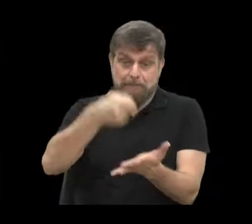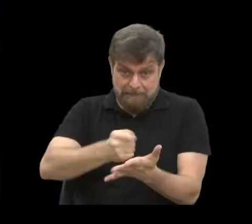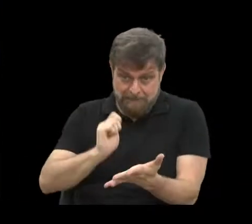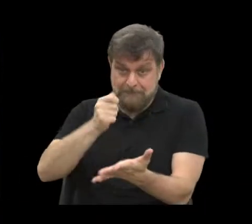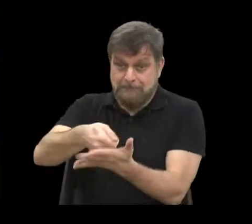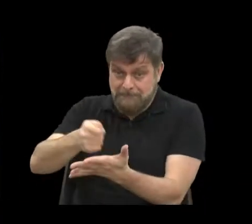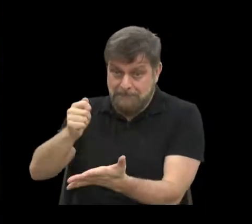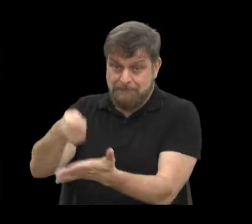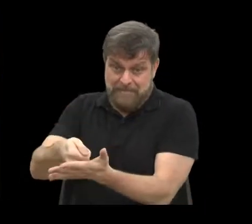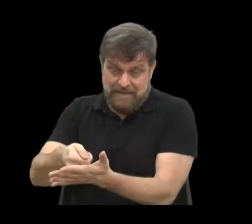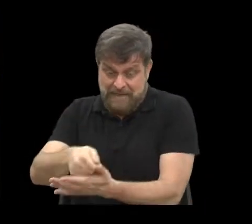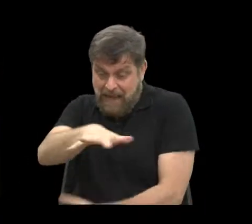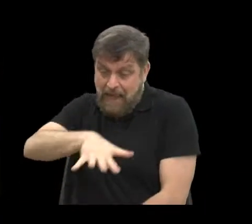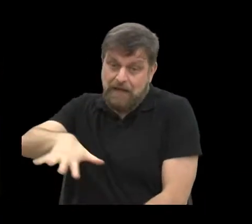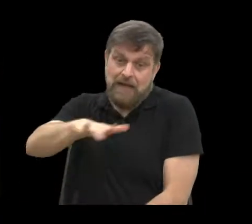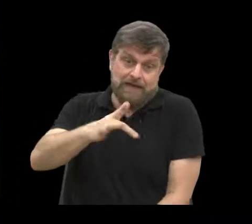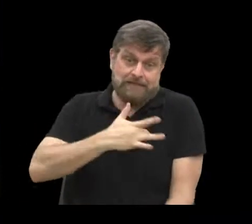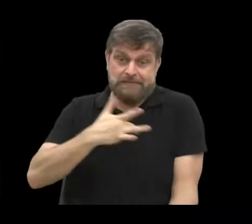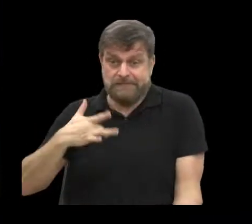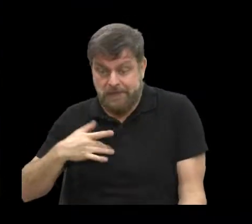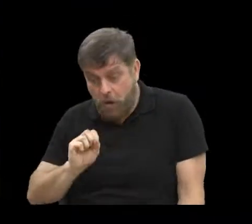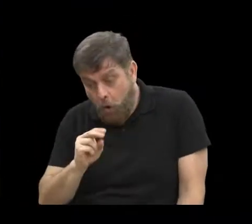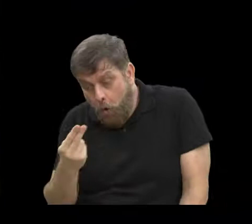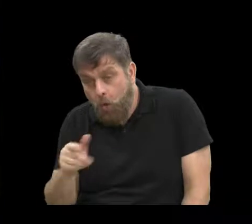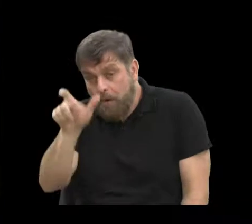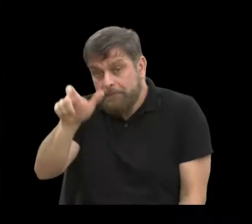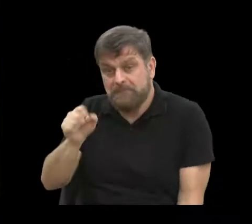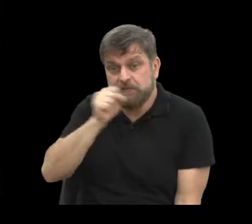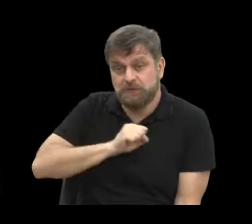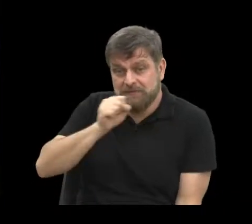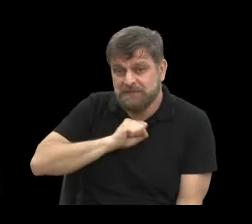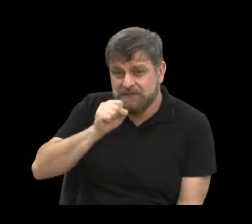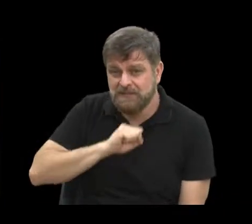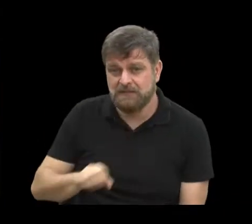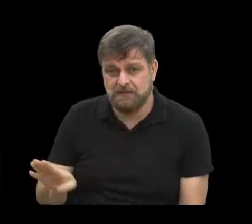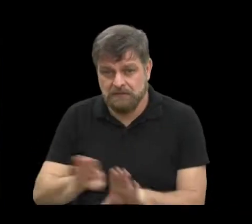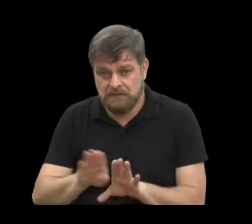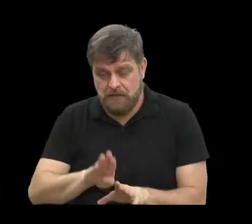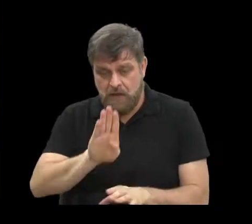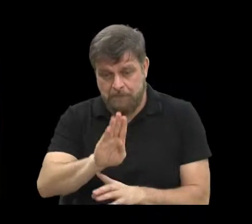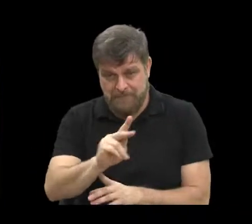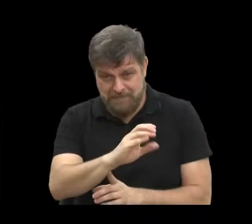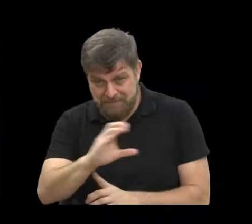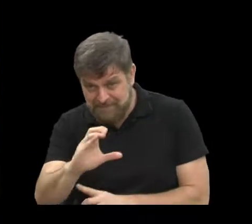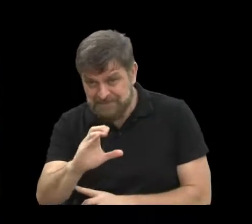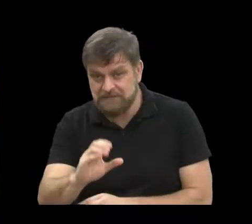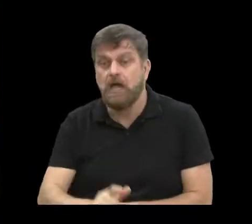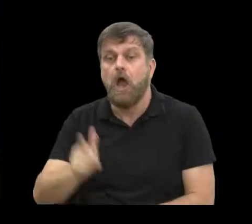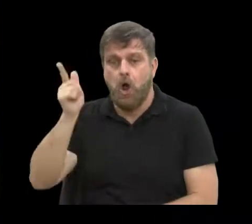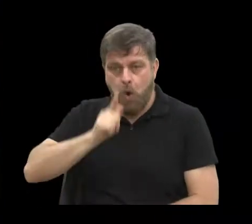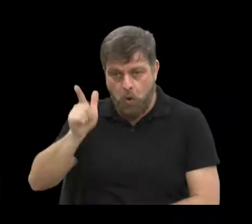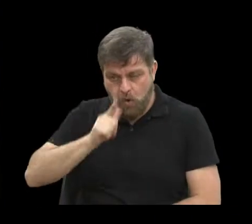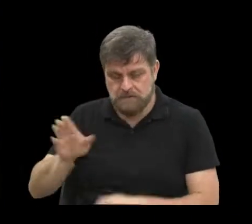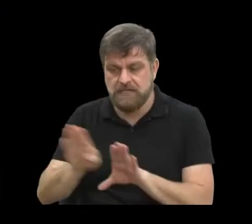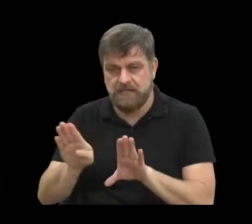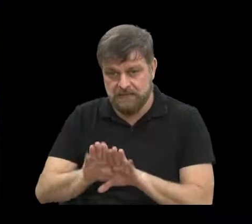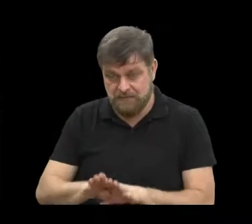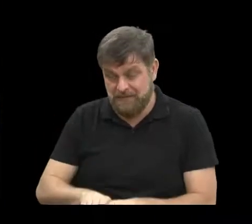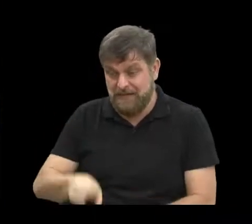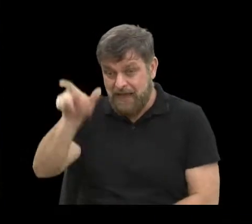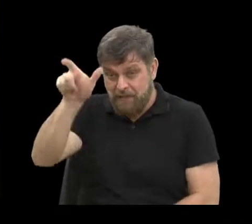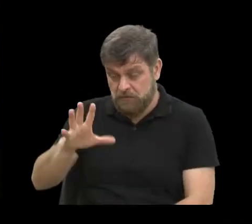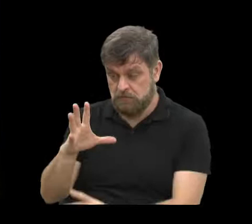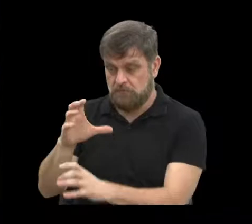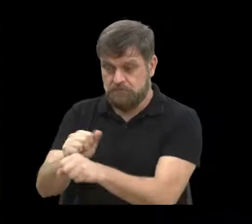questões de saúde ou da idade avançada, e o benefício pode vir a ser concedido mesmo com a renda, então, um